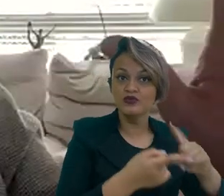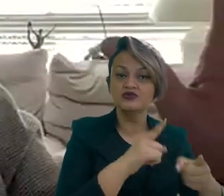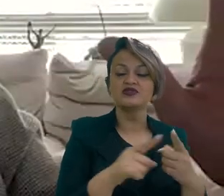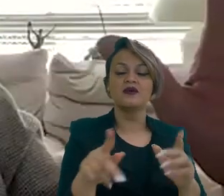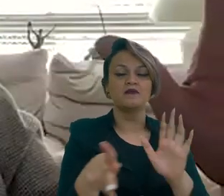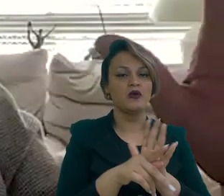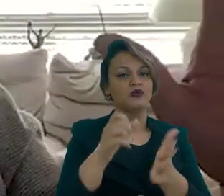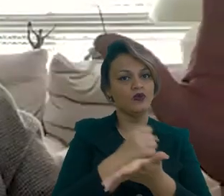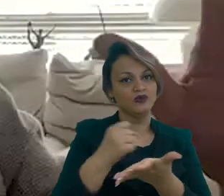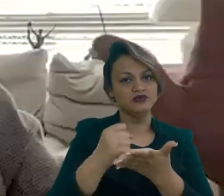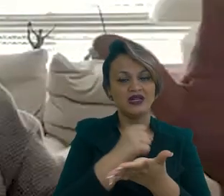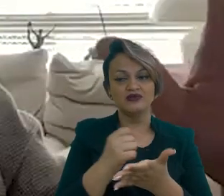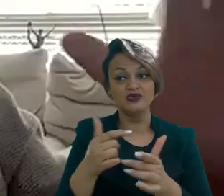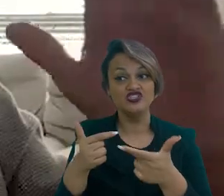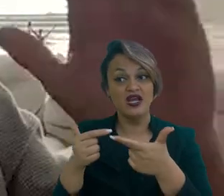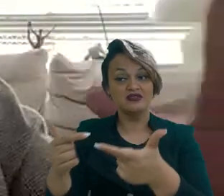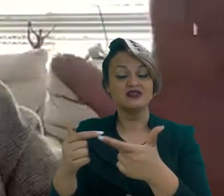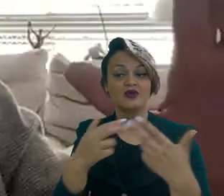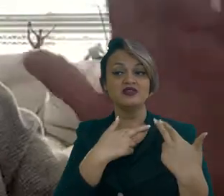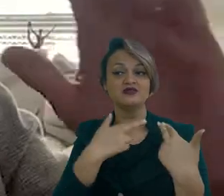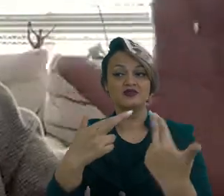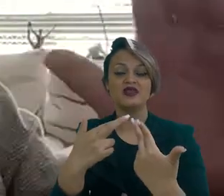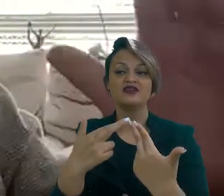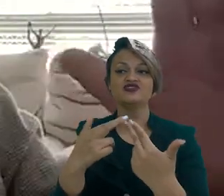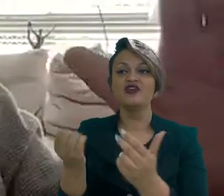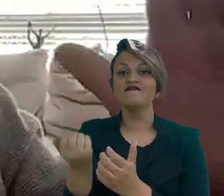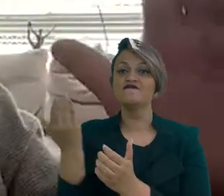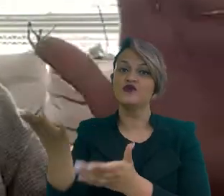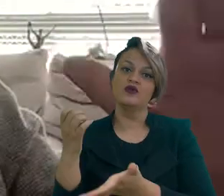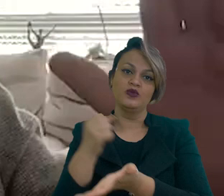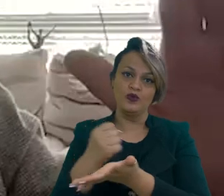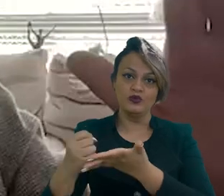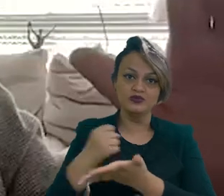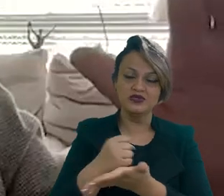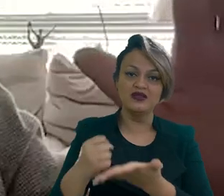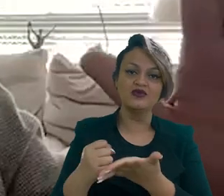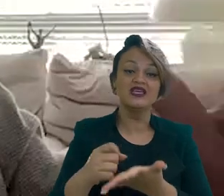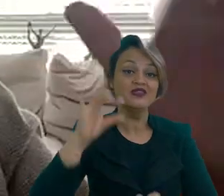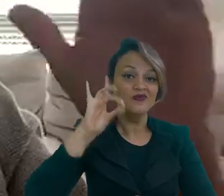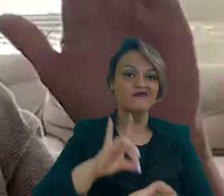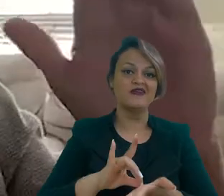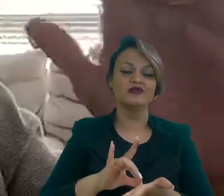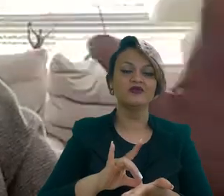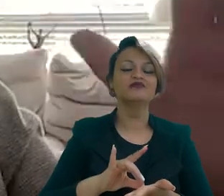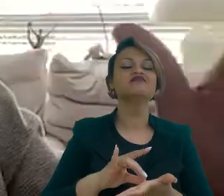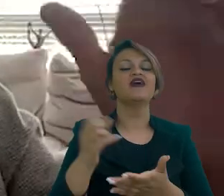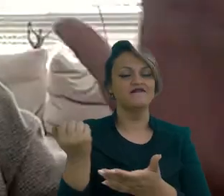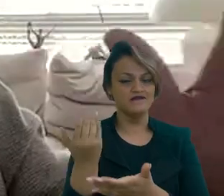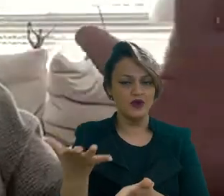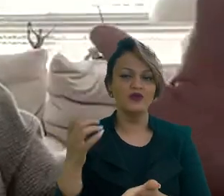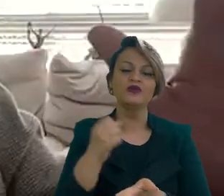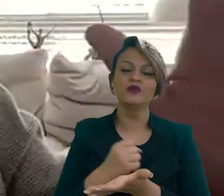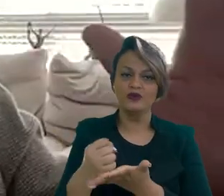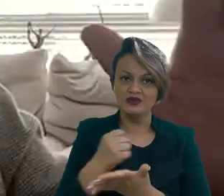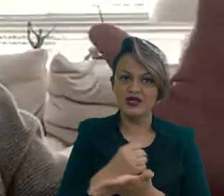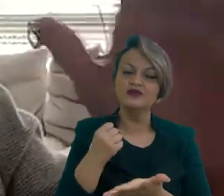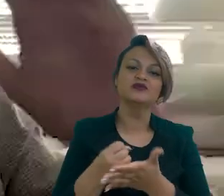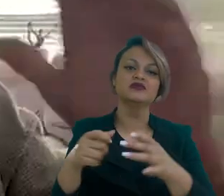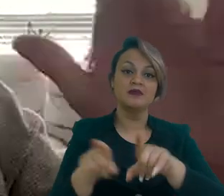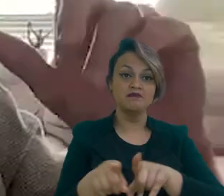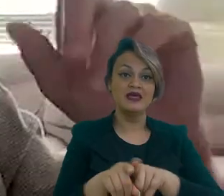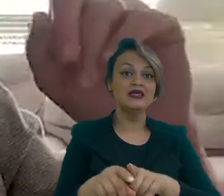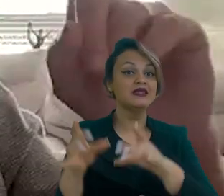é negociar e portanto contratual por atos a responsabilidade é extracontratual e por fatos também é extra